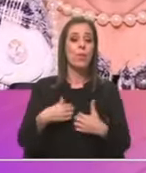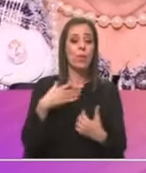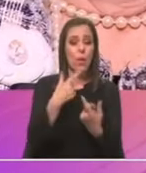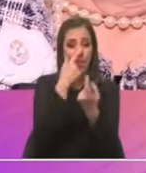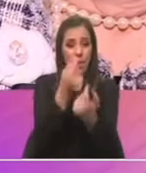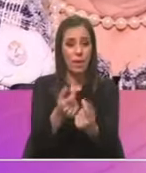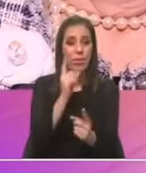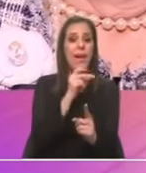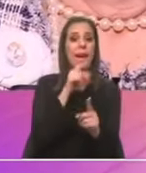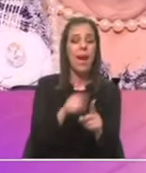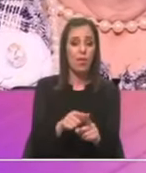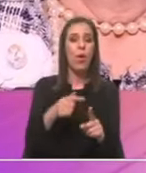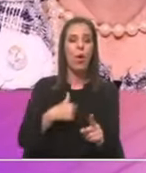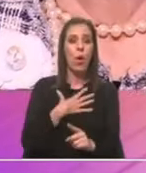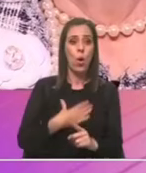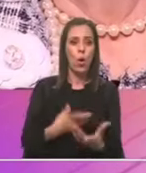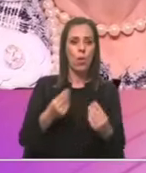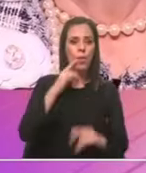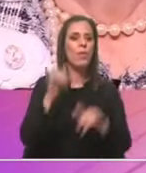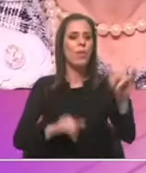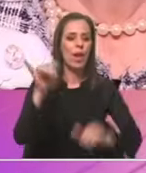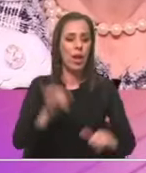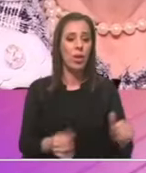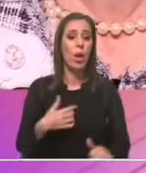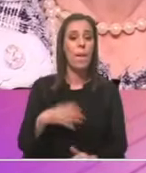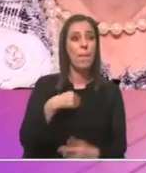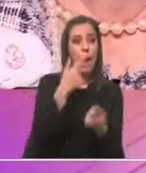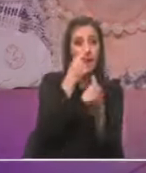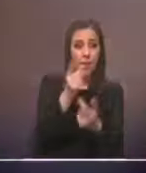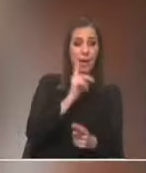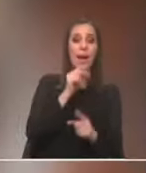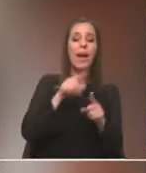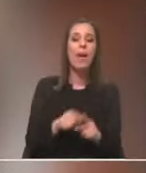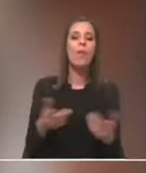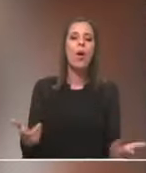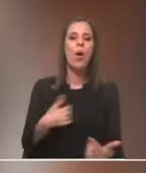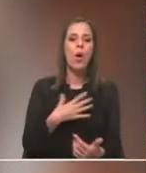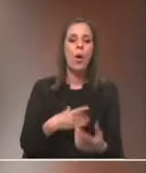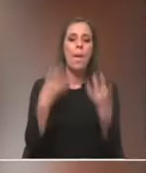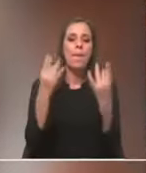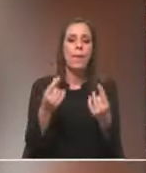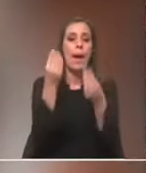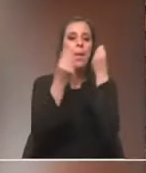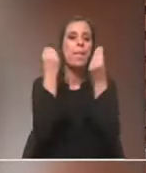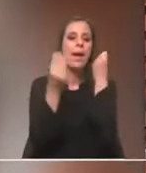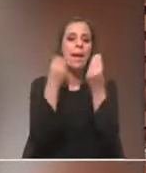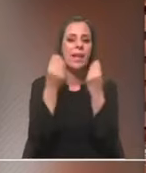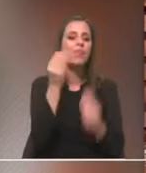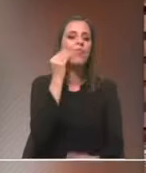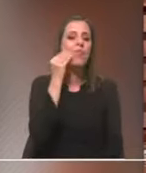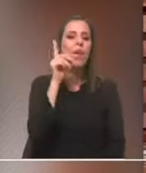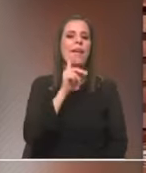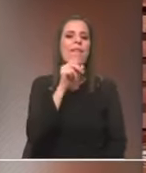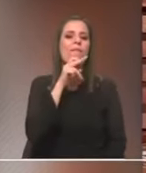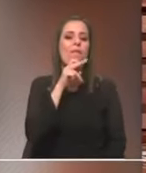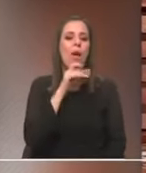parecida com a avó é que eu gosto muito de viajar o que eu tenho mais parecido com a avó é que eu gosto de brincar com maquiagem beijinhos